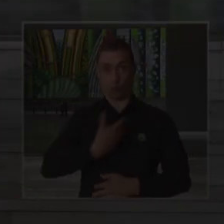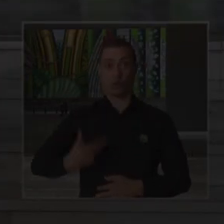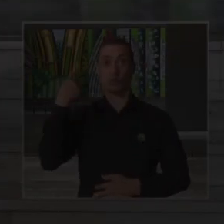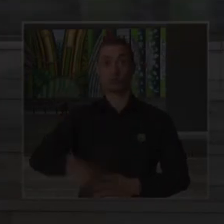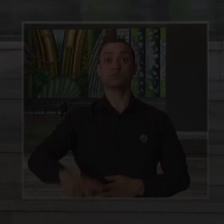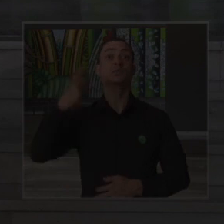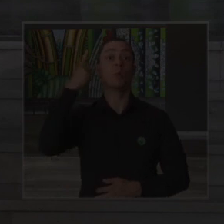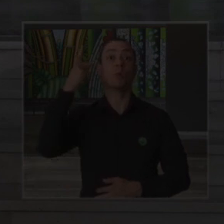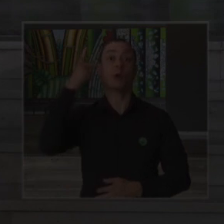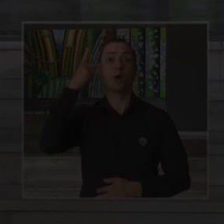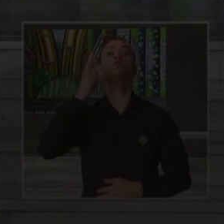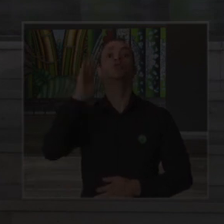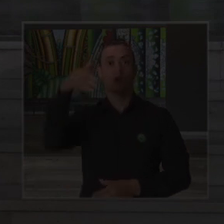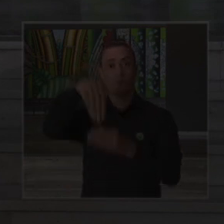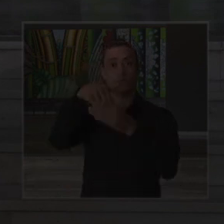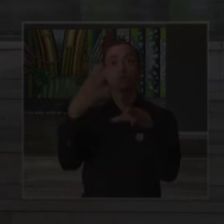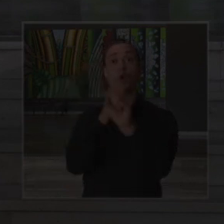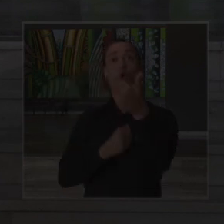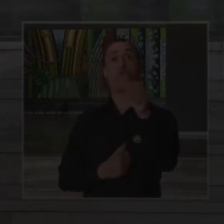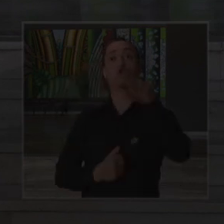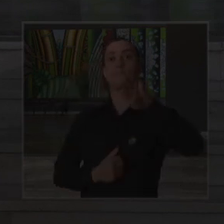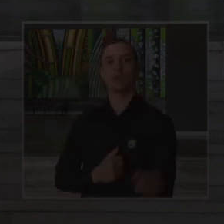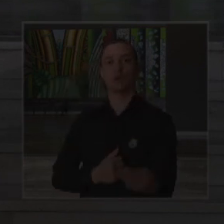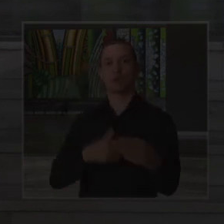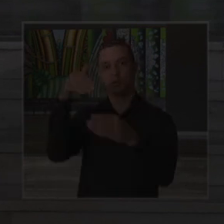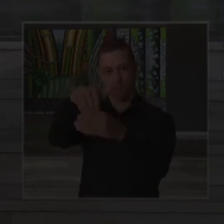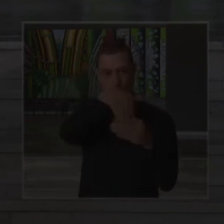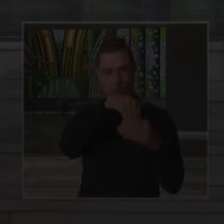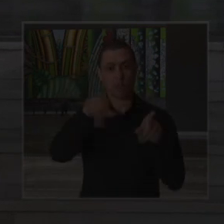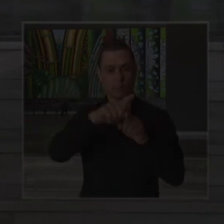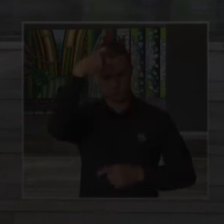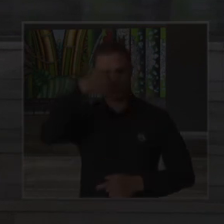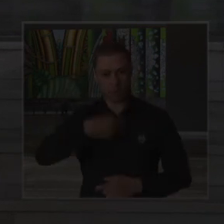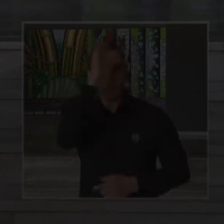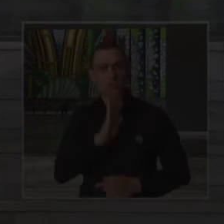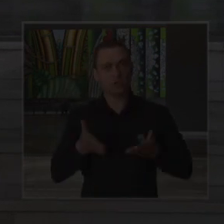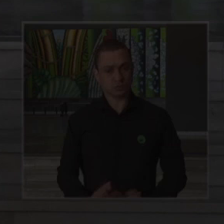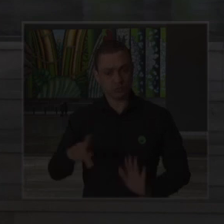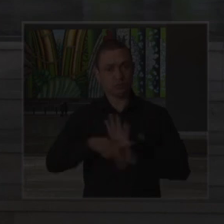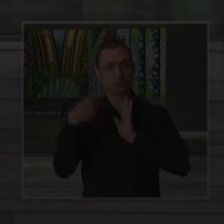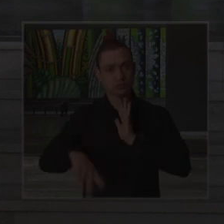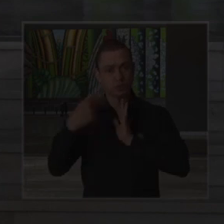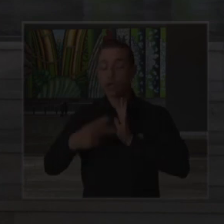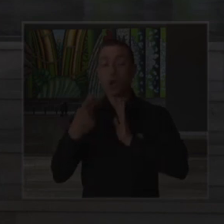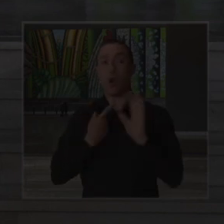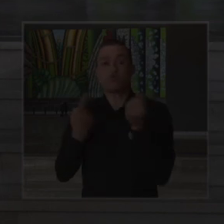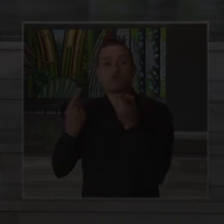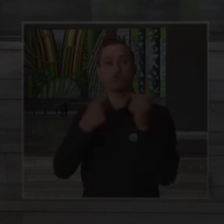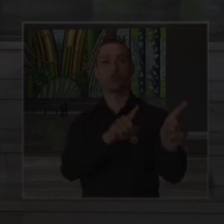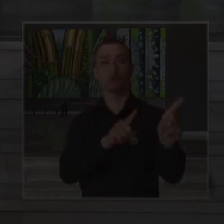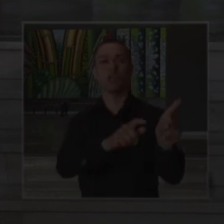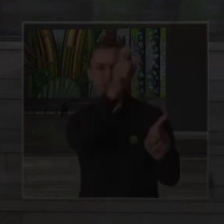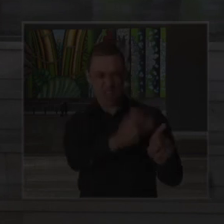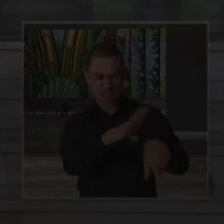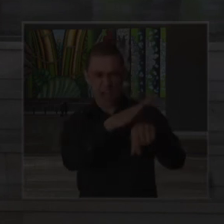de São Paulo, eleito con 11 millones de votos, y como cidadão y brasileiro que sou, o repúdio a